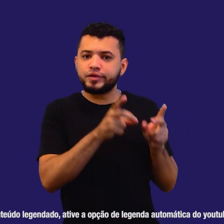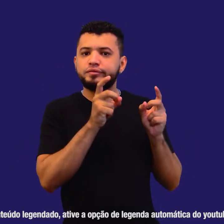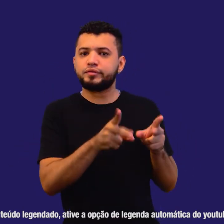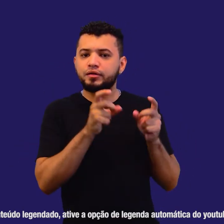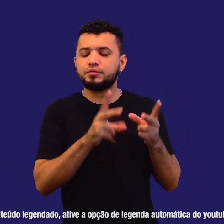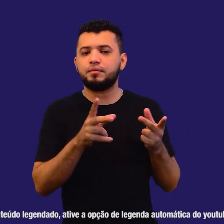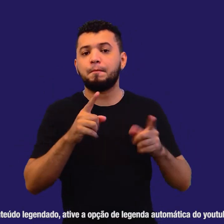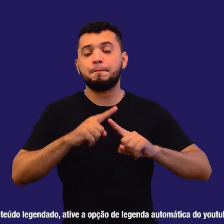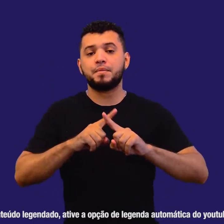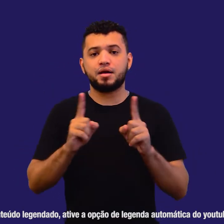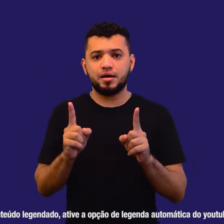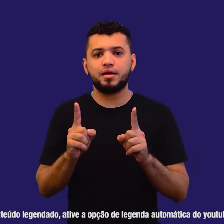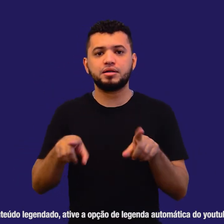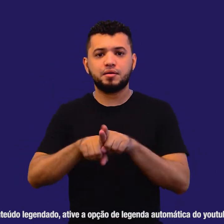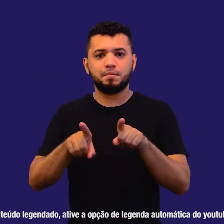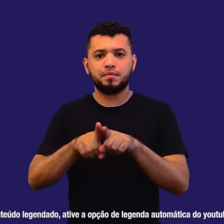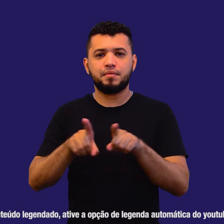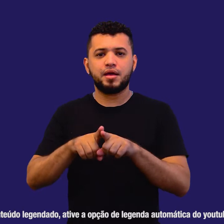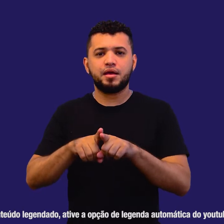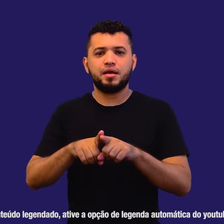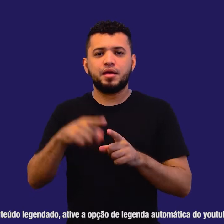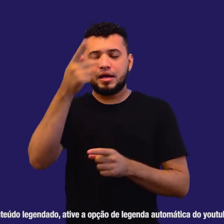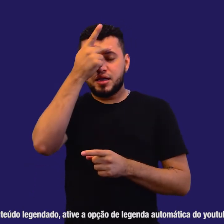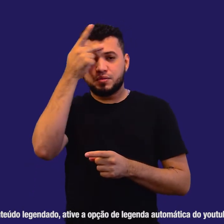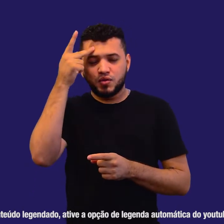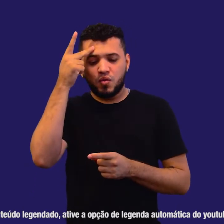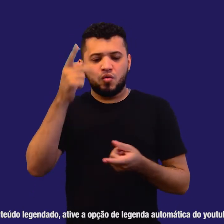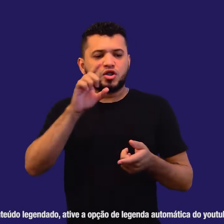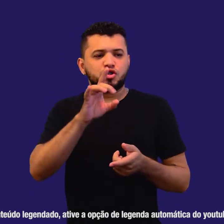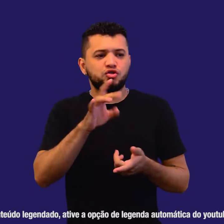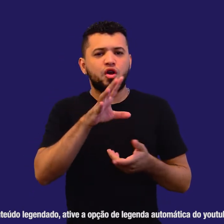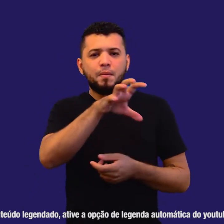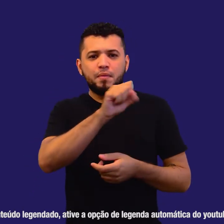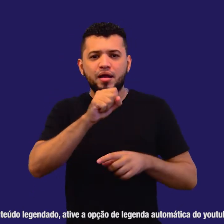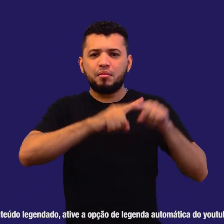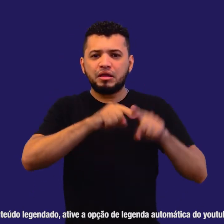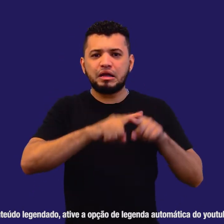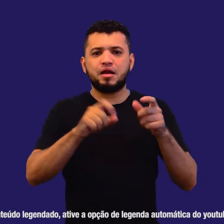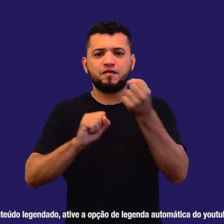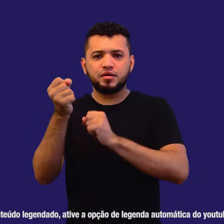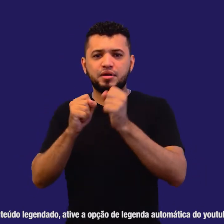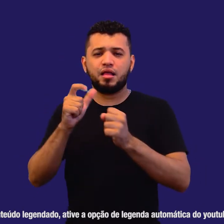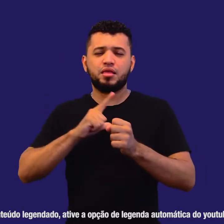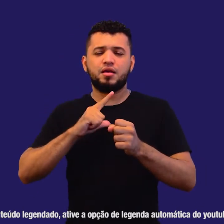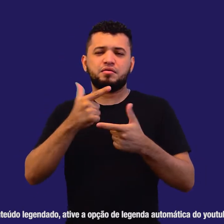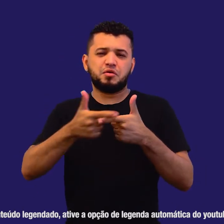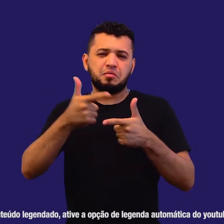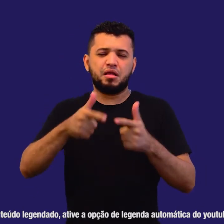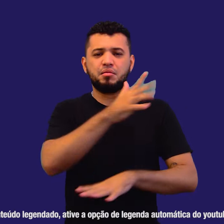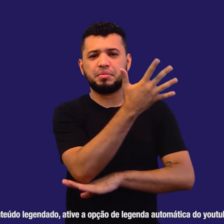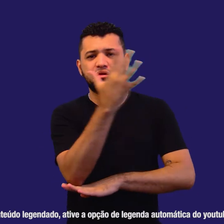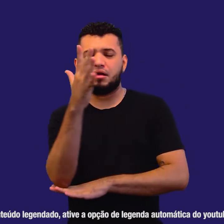No entanto, assim, essa lógica de extração desenfreada tem contribuído para a escassez de recursos, sérios impactos ambientais,